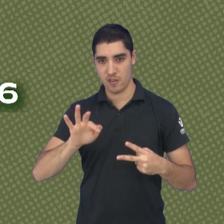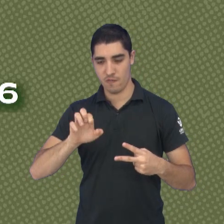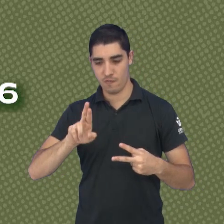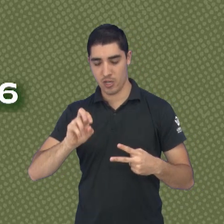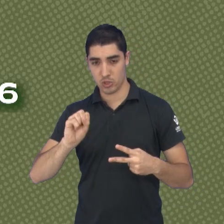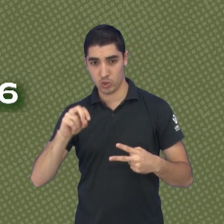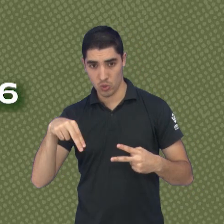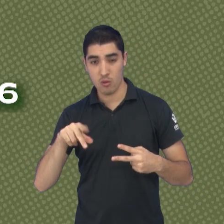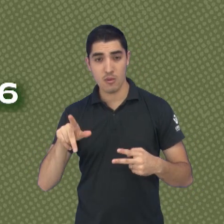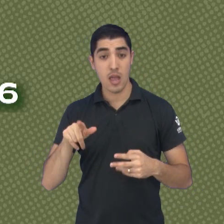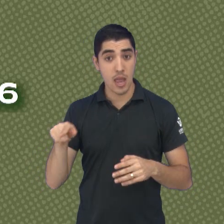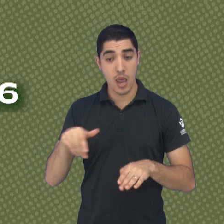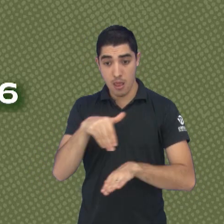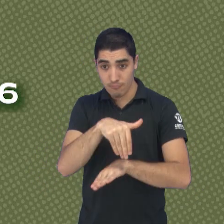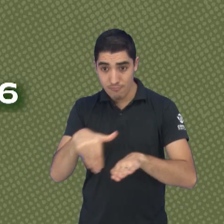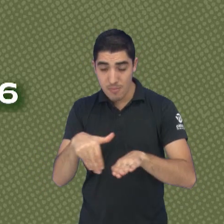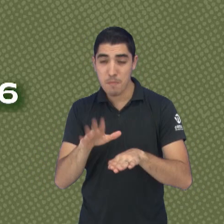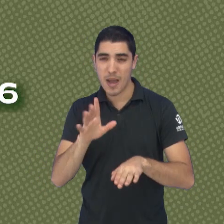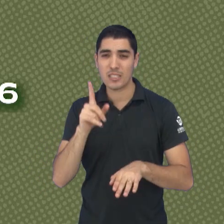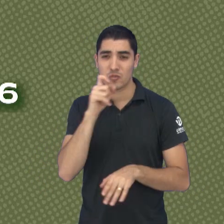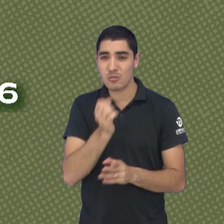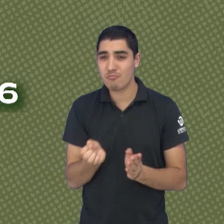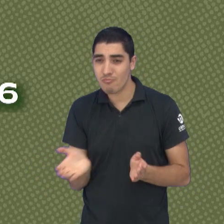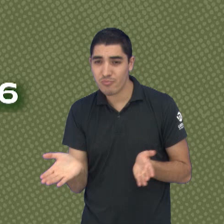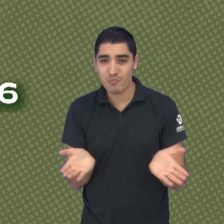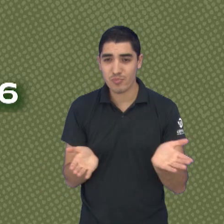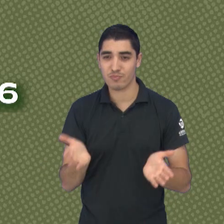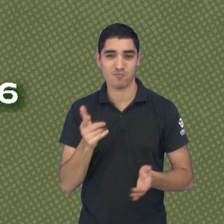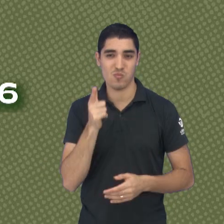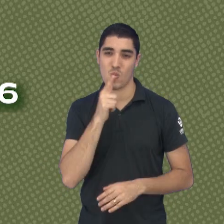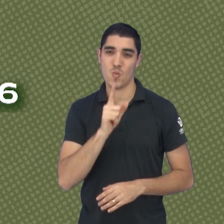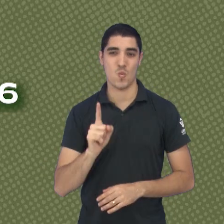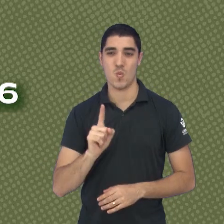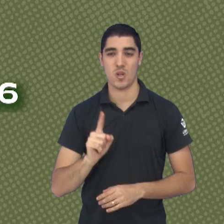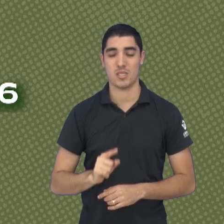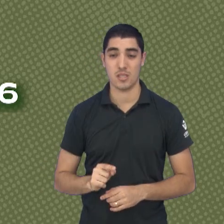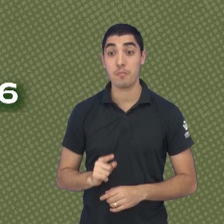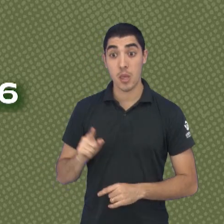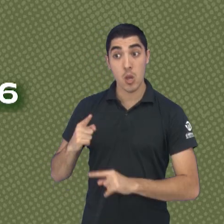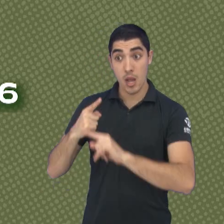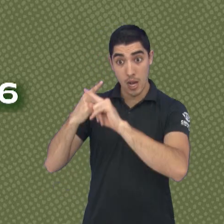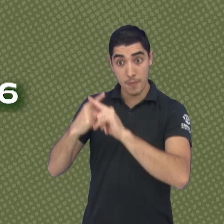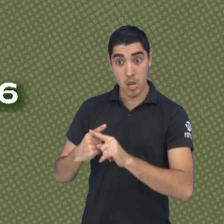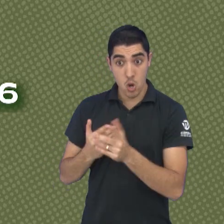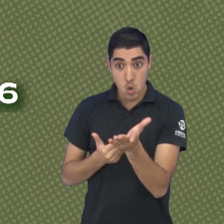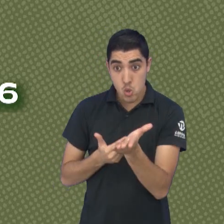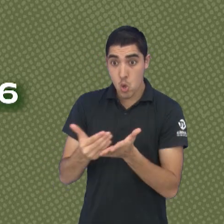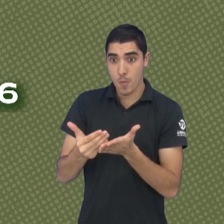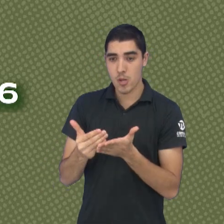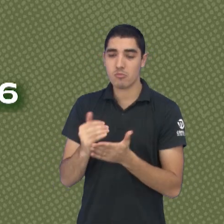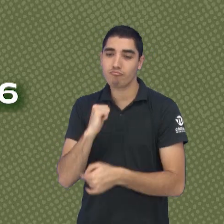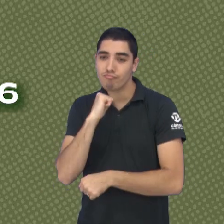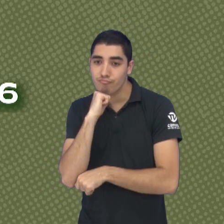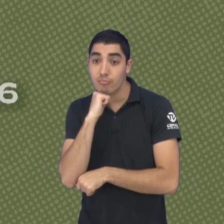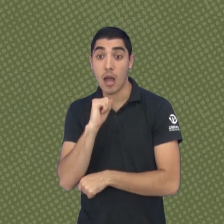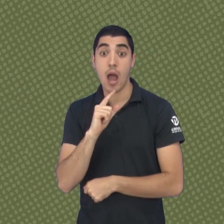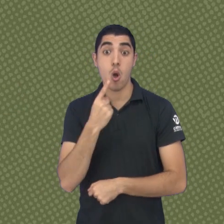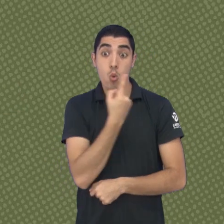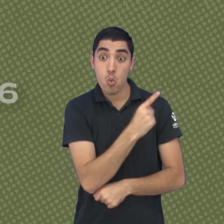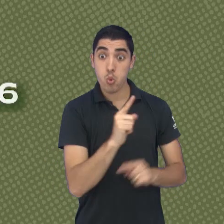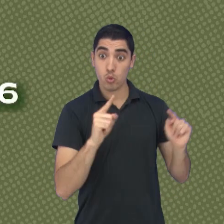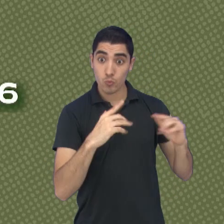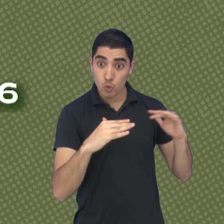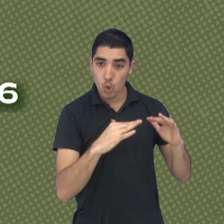apresenta dificuldades na saída de bola. O jogador começou o campeonato na reserva, mas terminou como